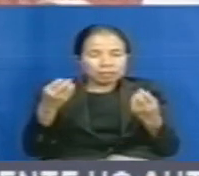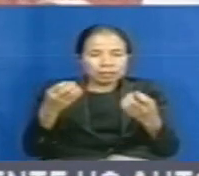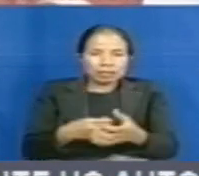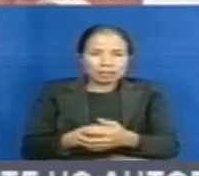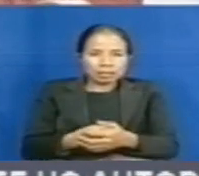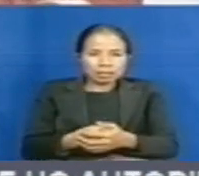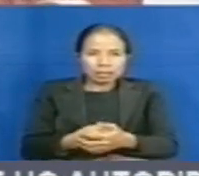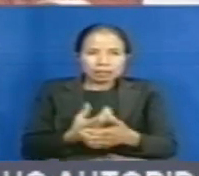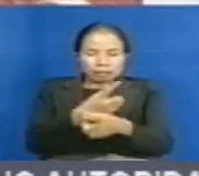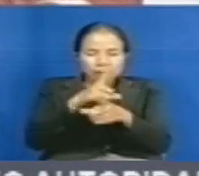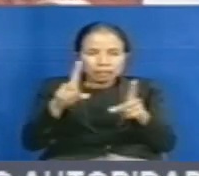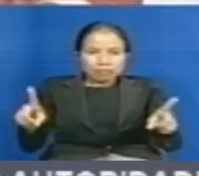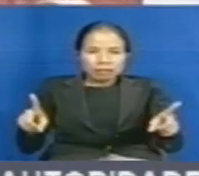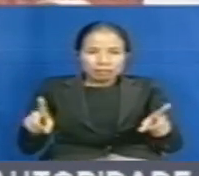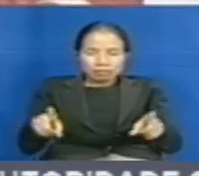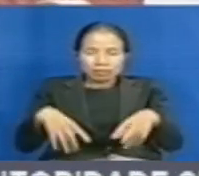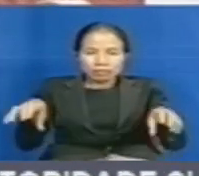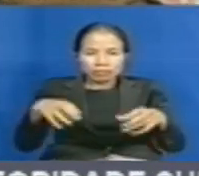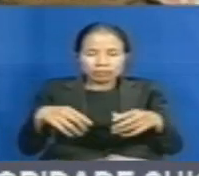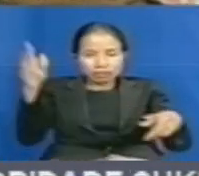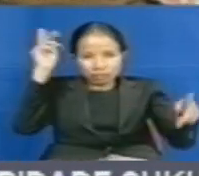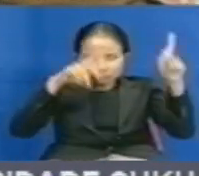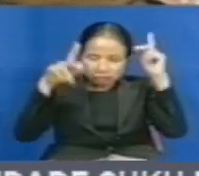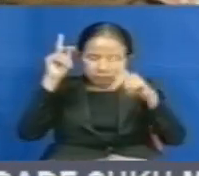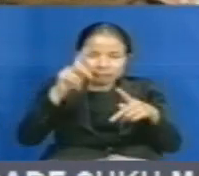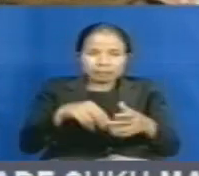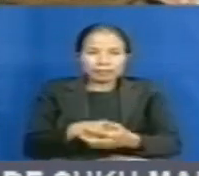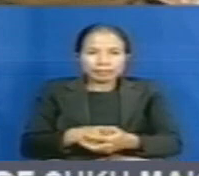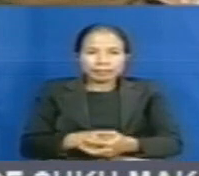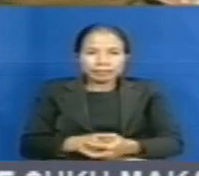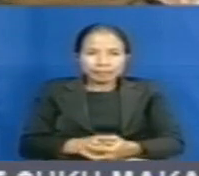ba liberdade, contribui ba situação idanei.